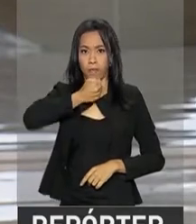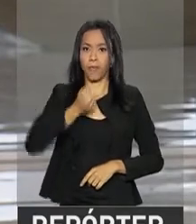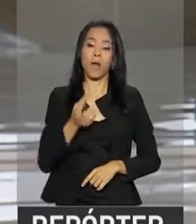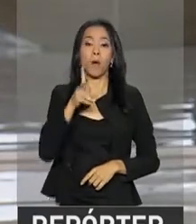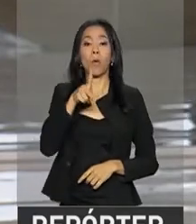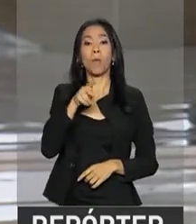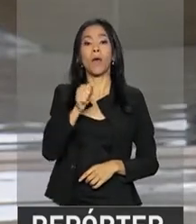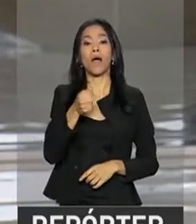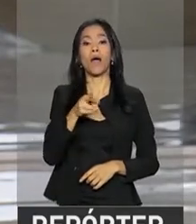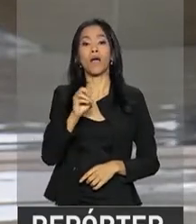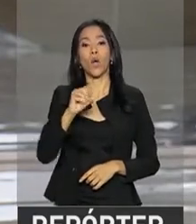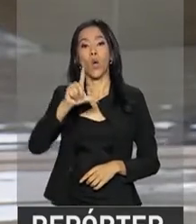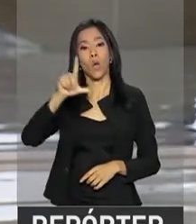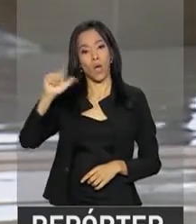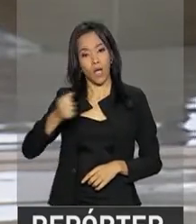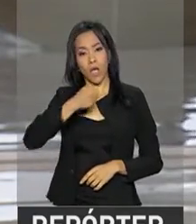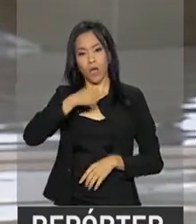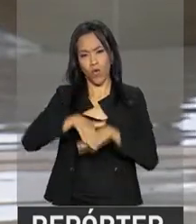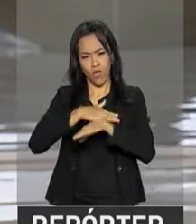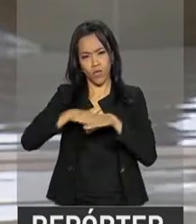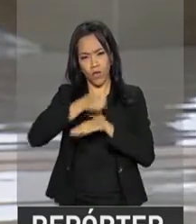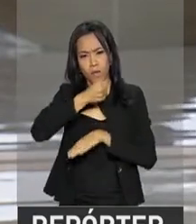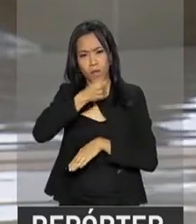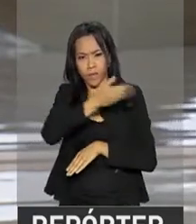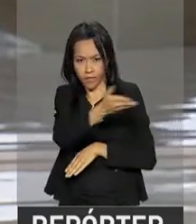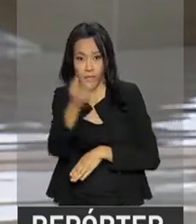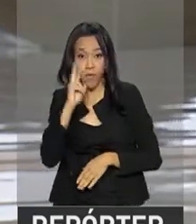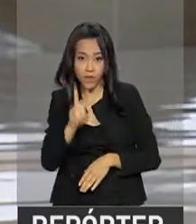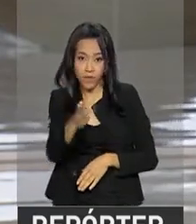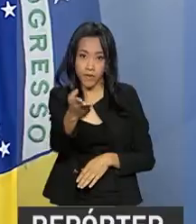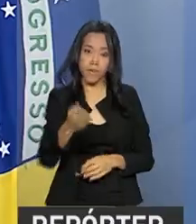Parola, conversou com os jornalistas. Vamos ver como foi.